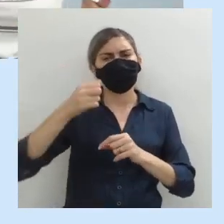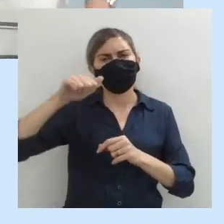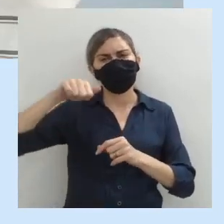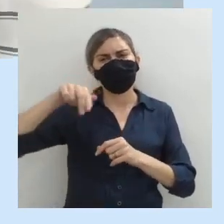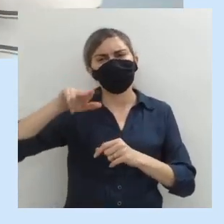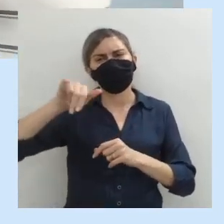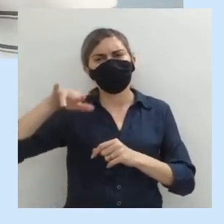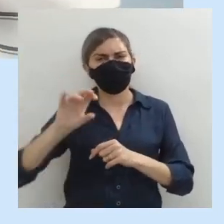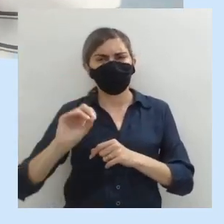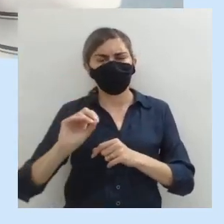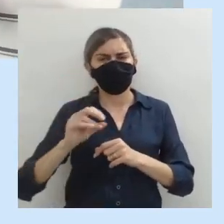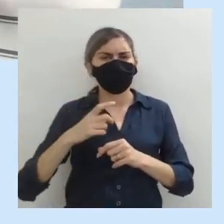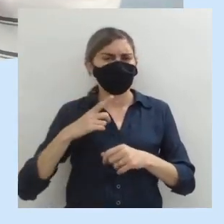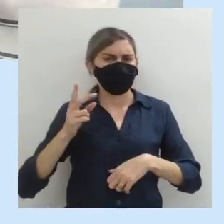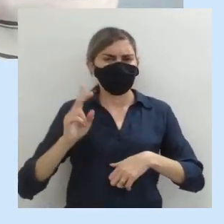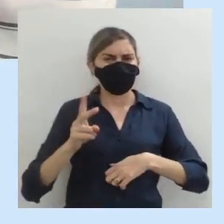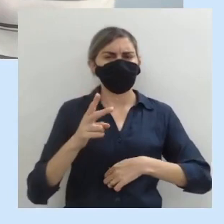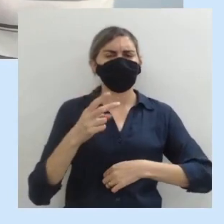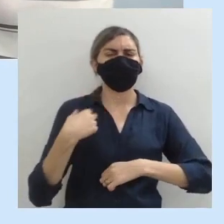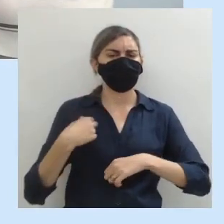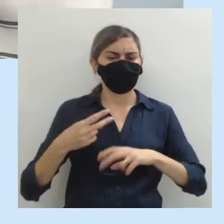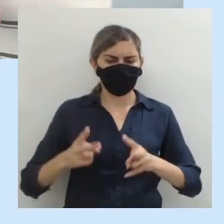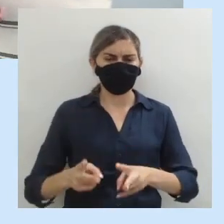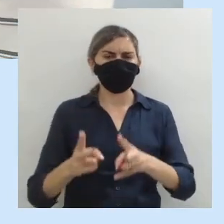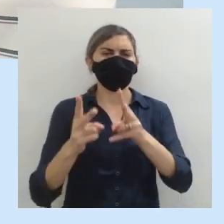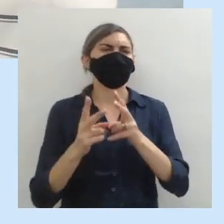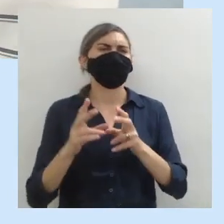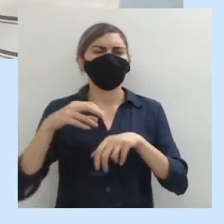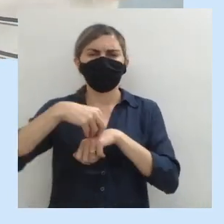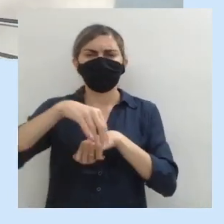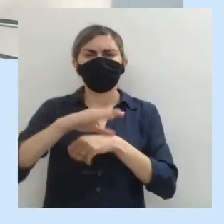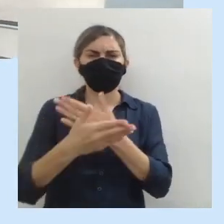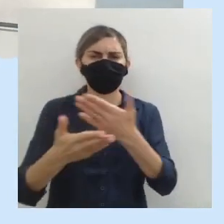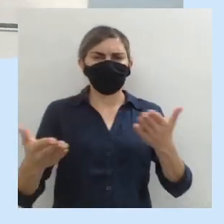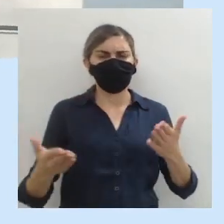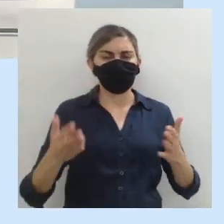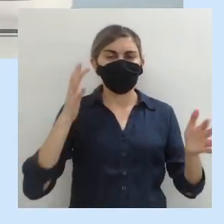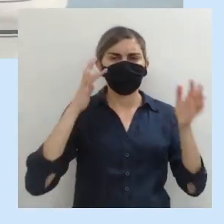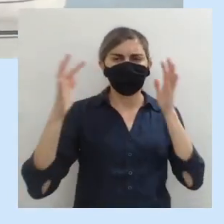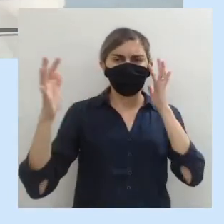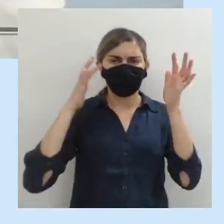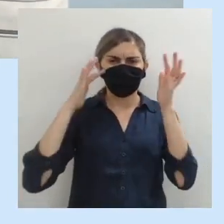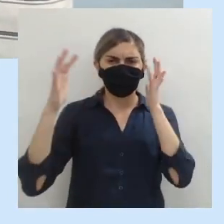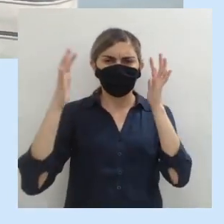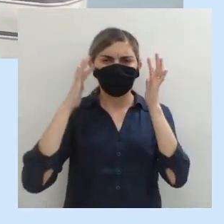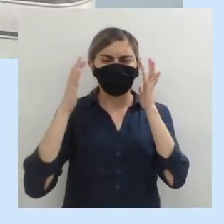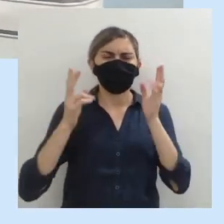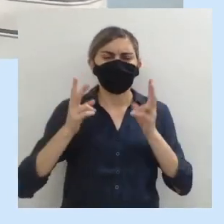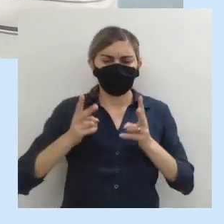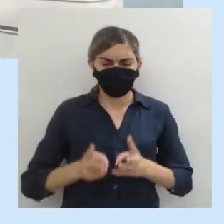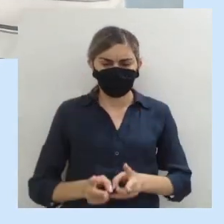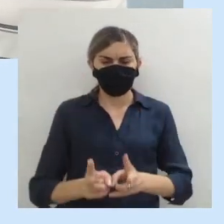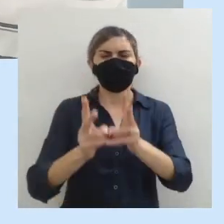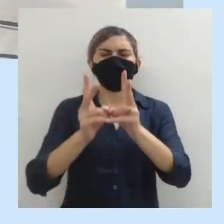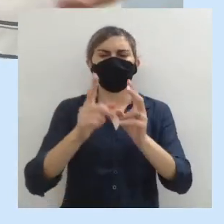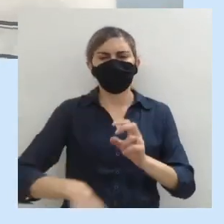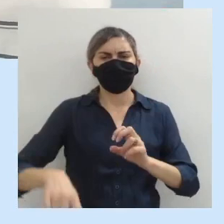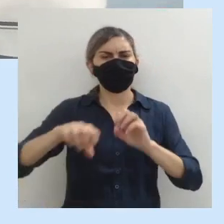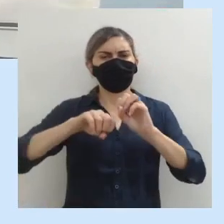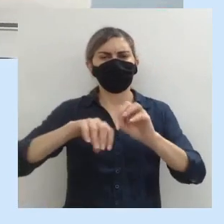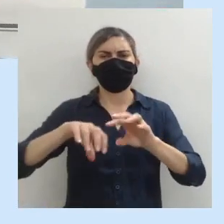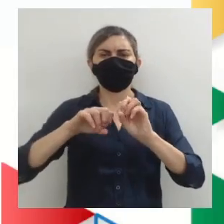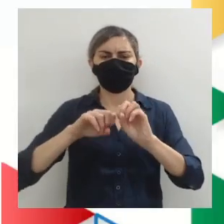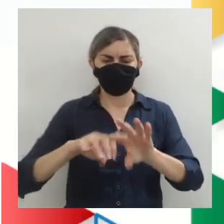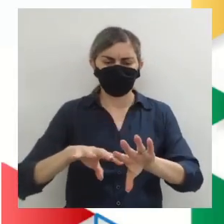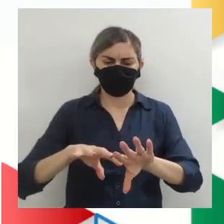Aquino. E é isso aí. Vamos adiante. Trago para vocês uma reflexão. Sempre em nossas aulas, trago